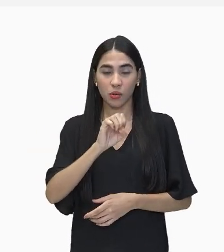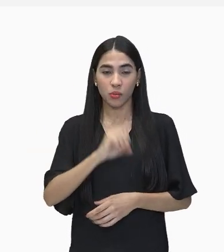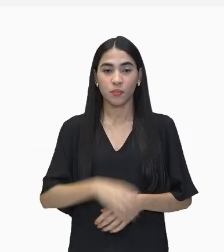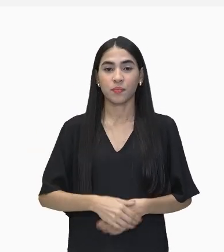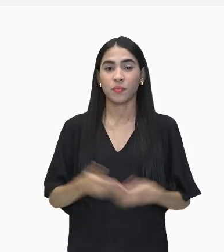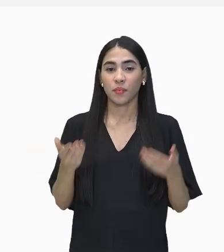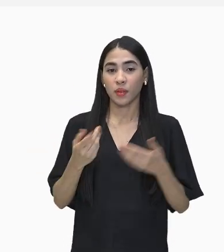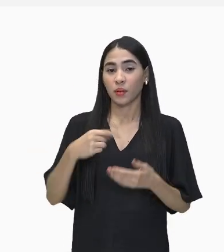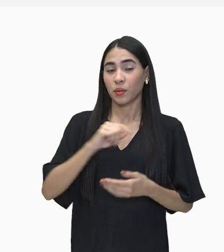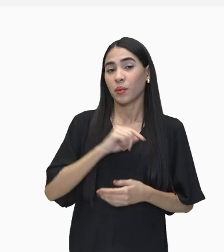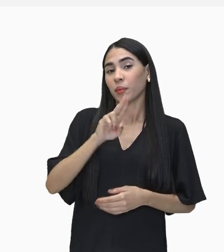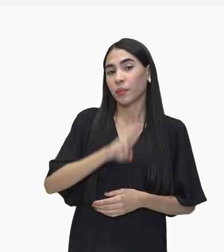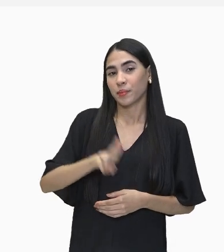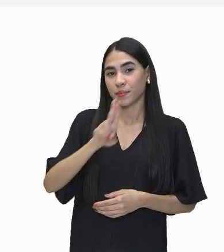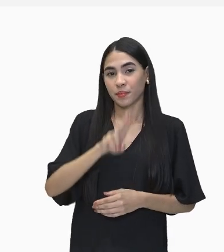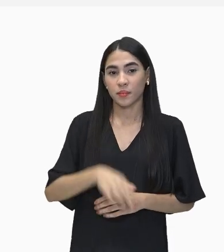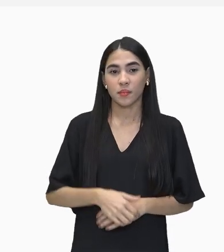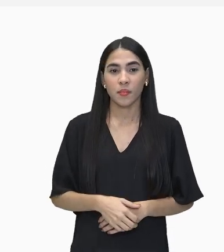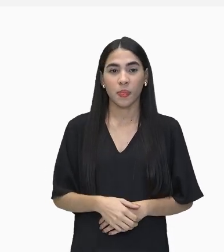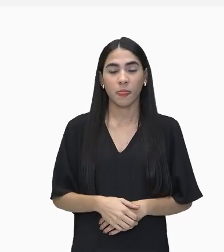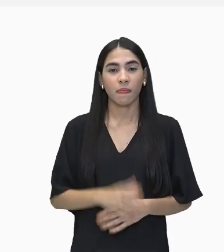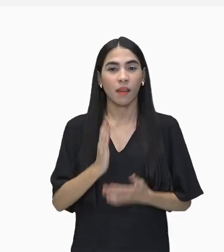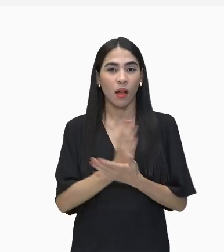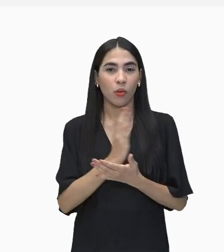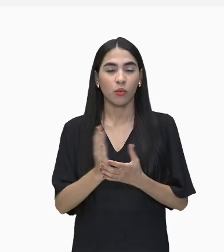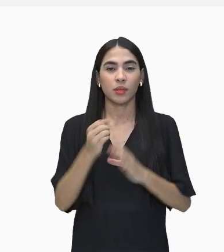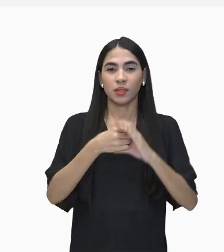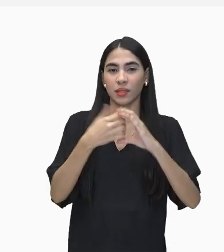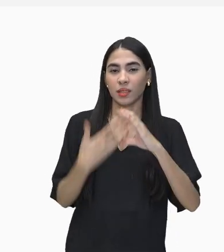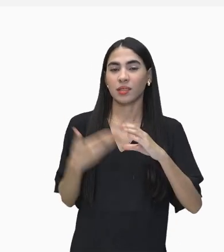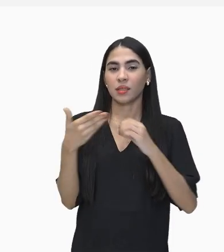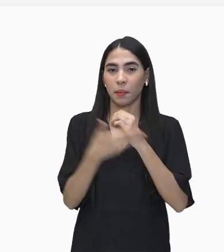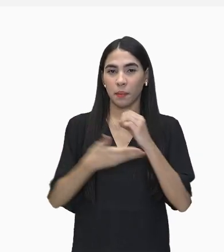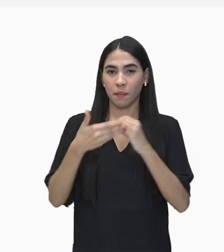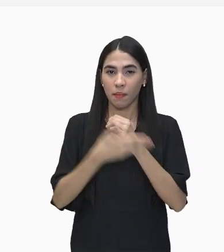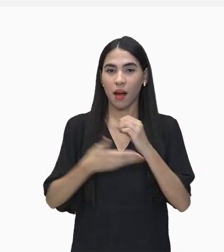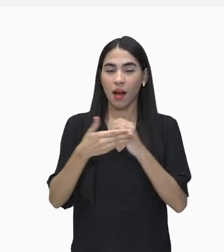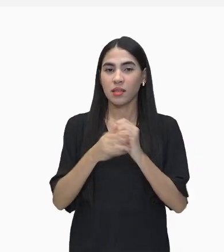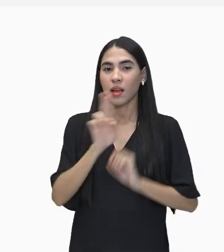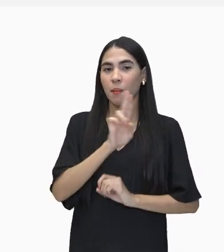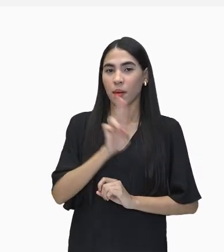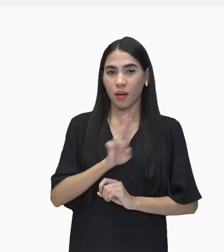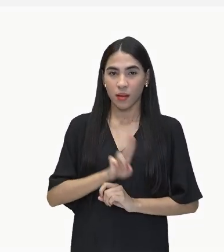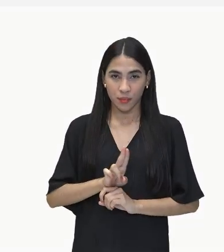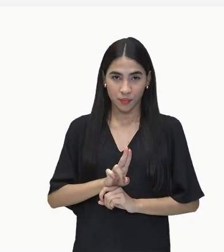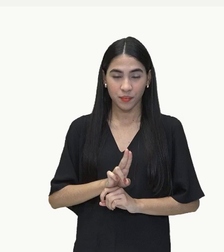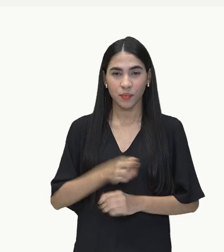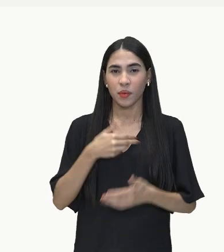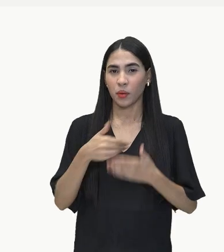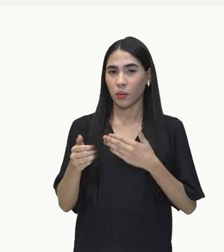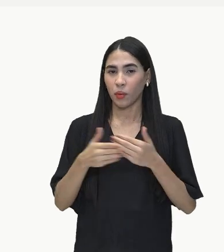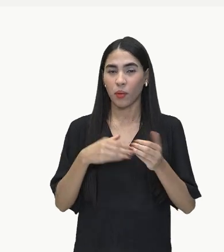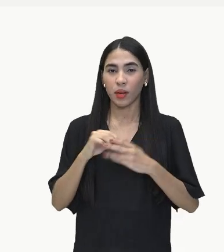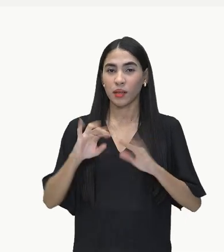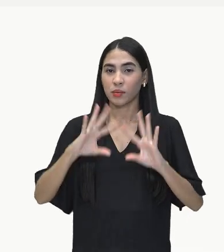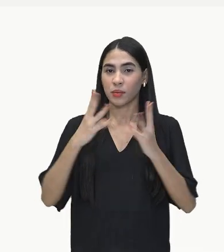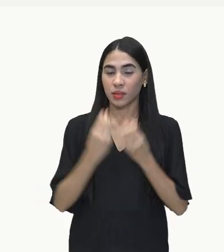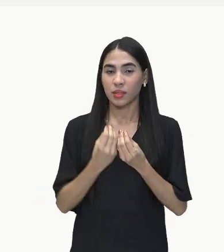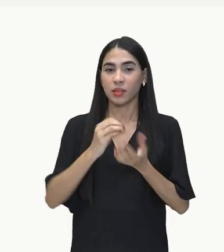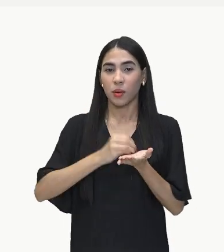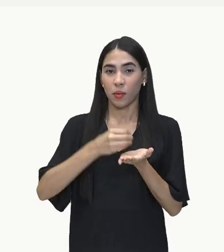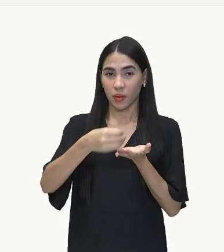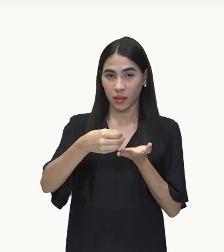a gente vai utilizar alguns itens básicos para nomear qualquer composto